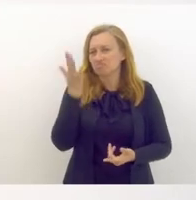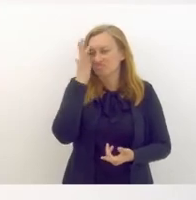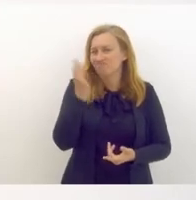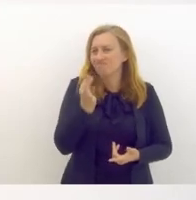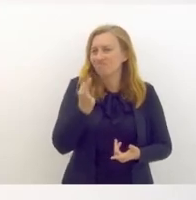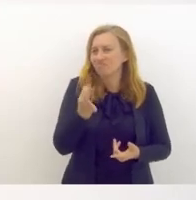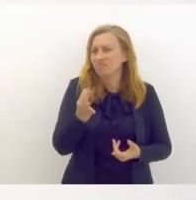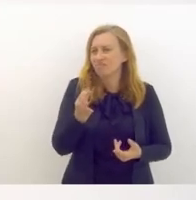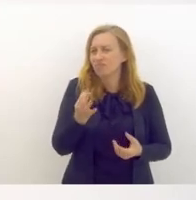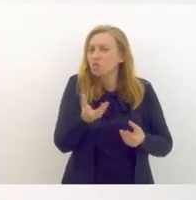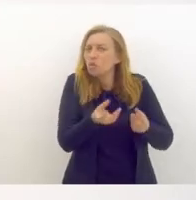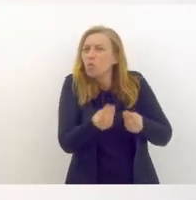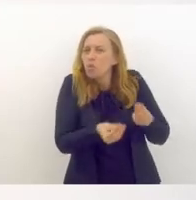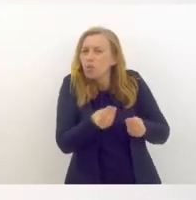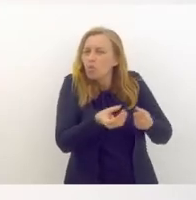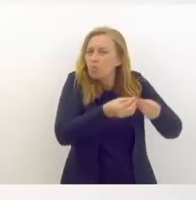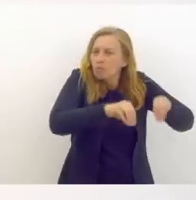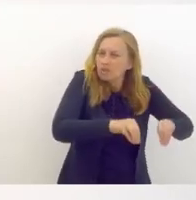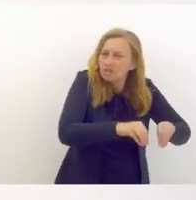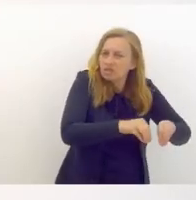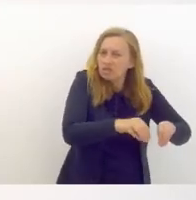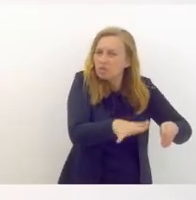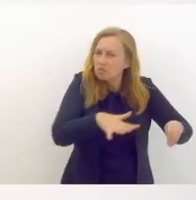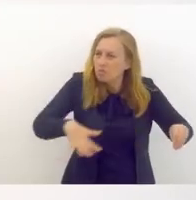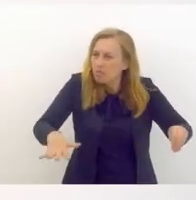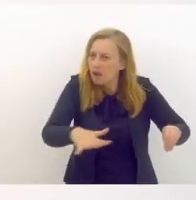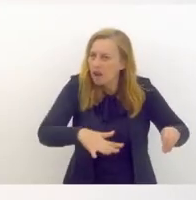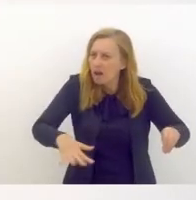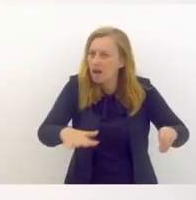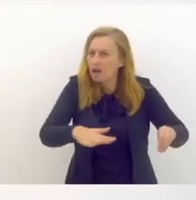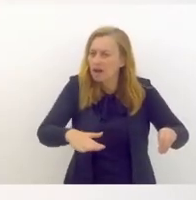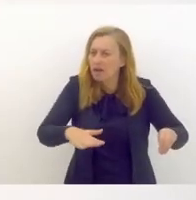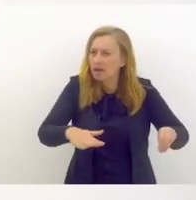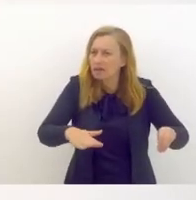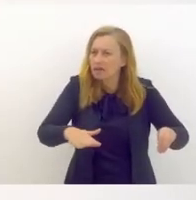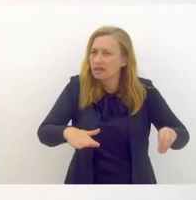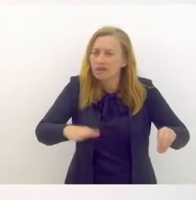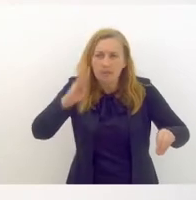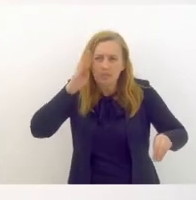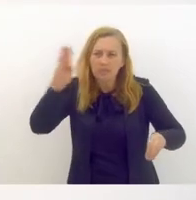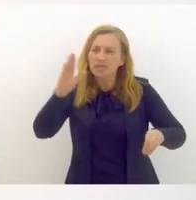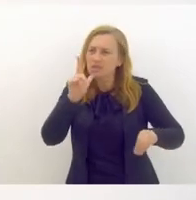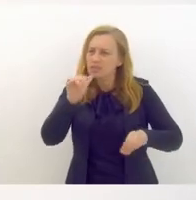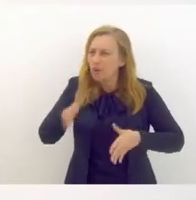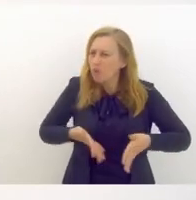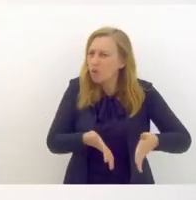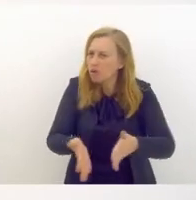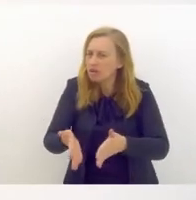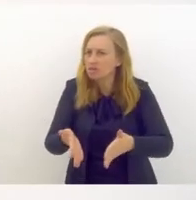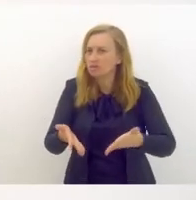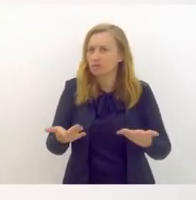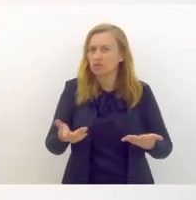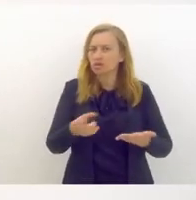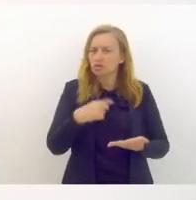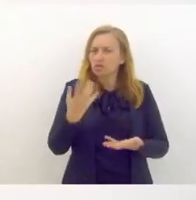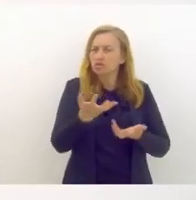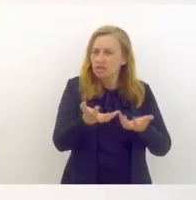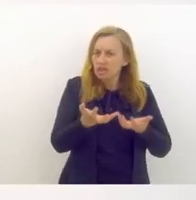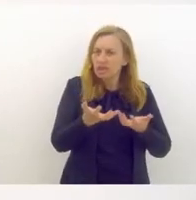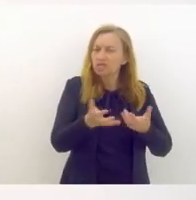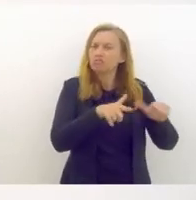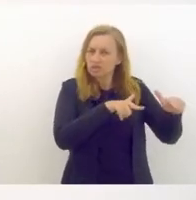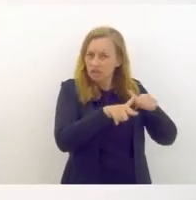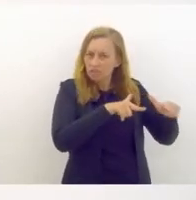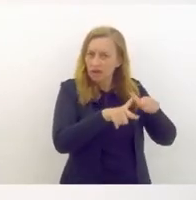eu não consigo entender como prejudicar a área de manancial, a calha do rio, vai favorecer as indústrias, porque todos nós queremos emprego, todos